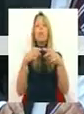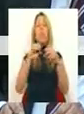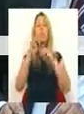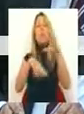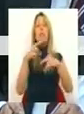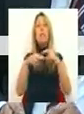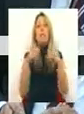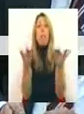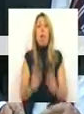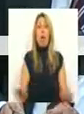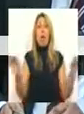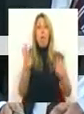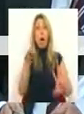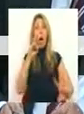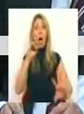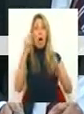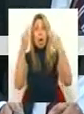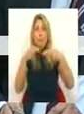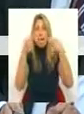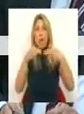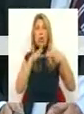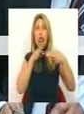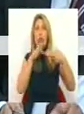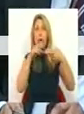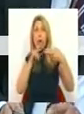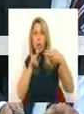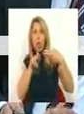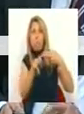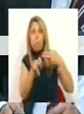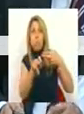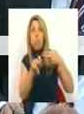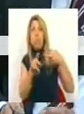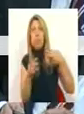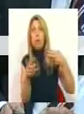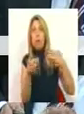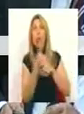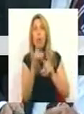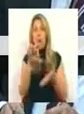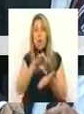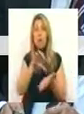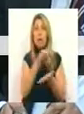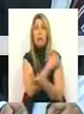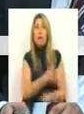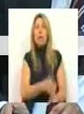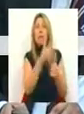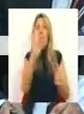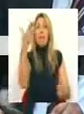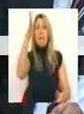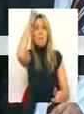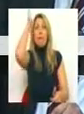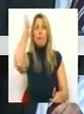supressões das passagens de nível, e no caso particular do Conselho de Barcelos, atravessa o centro da cidade, o que